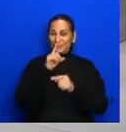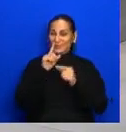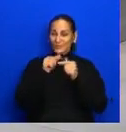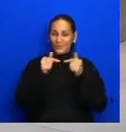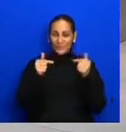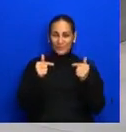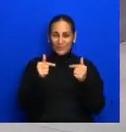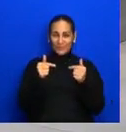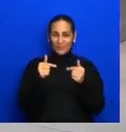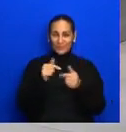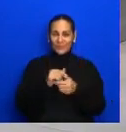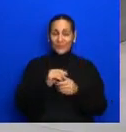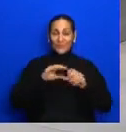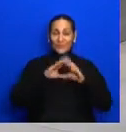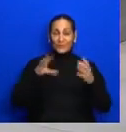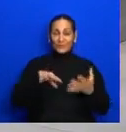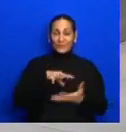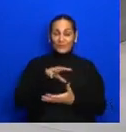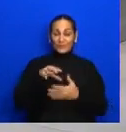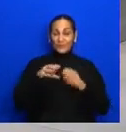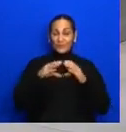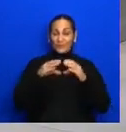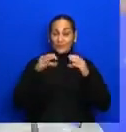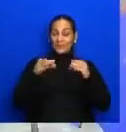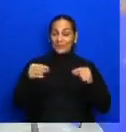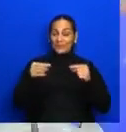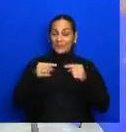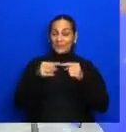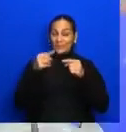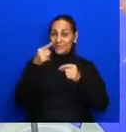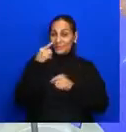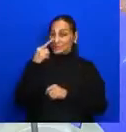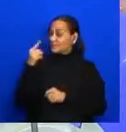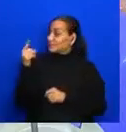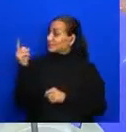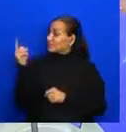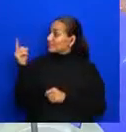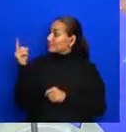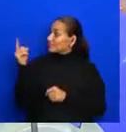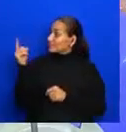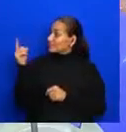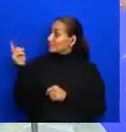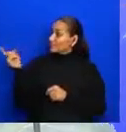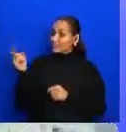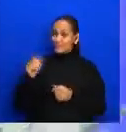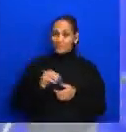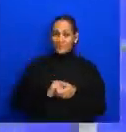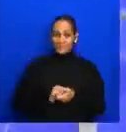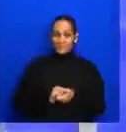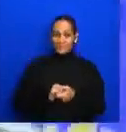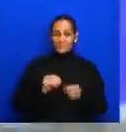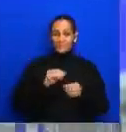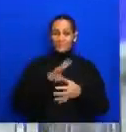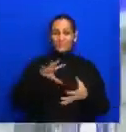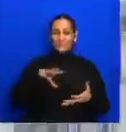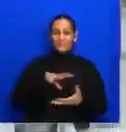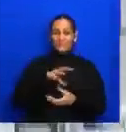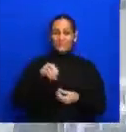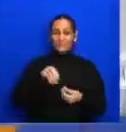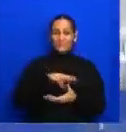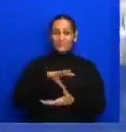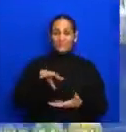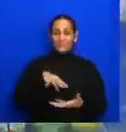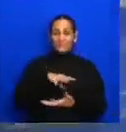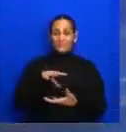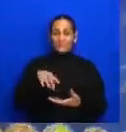do dia de sorte. Globo ligado, bolas posicionadas. Valendo! Globo